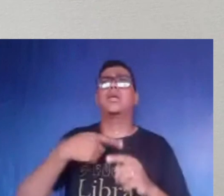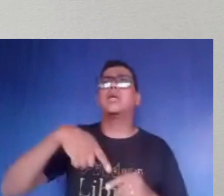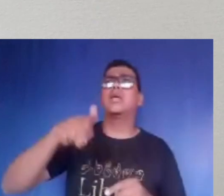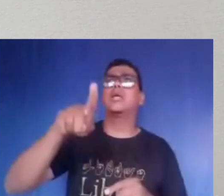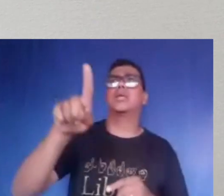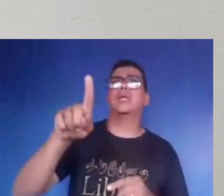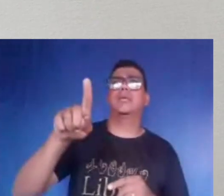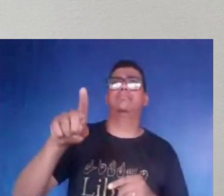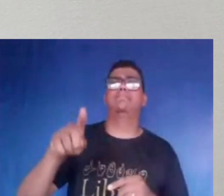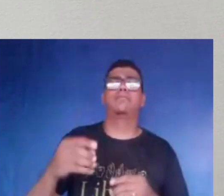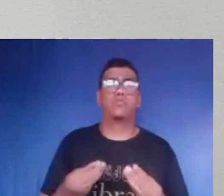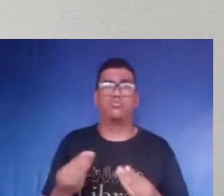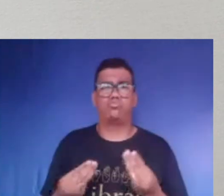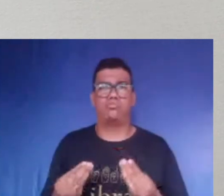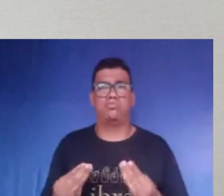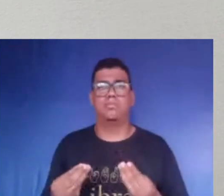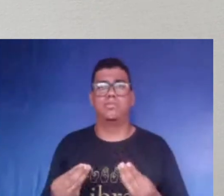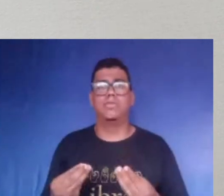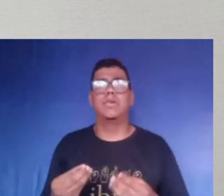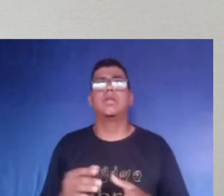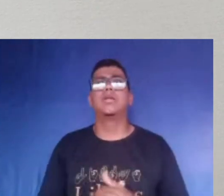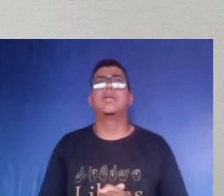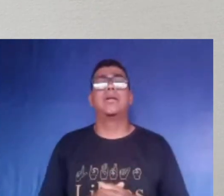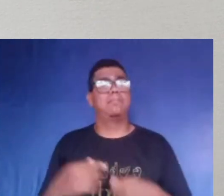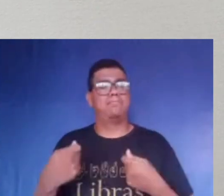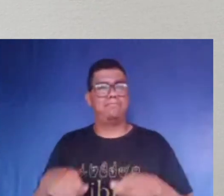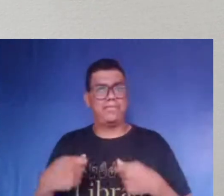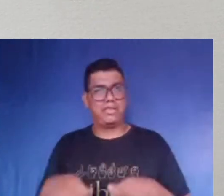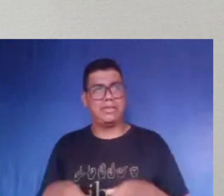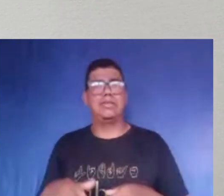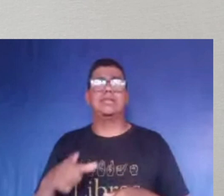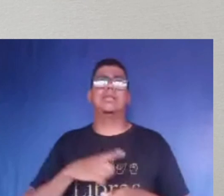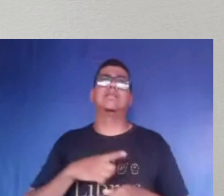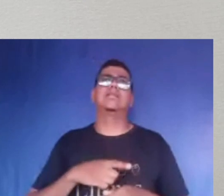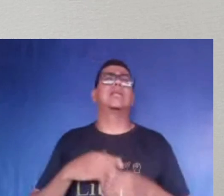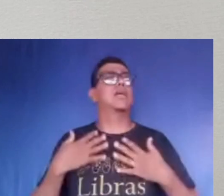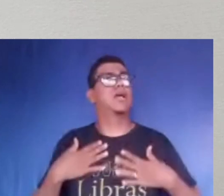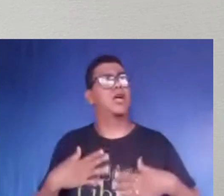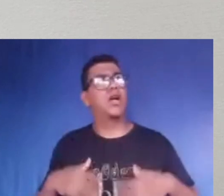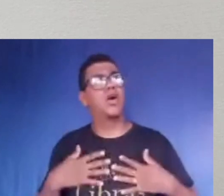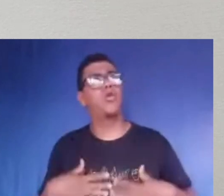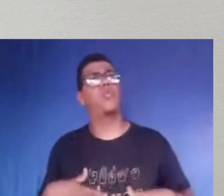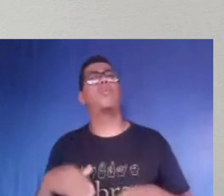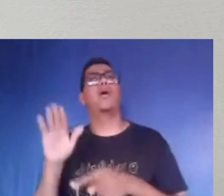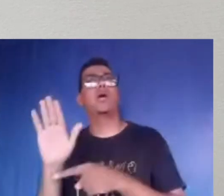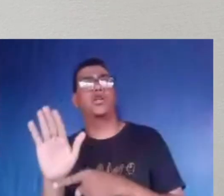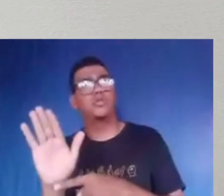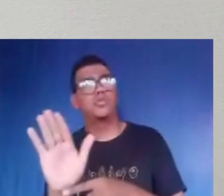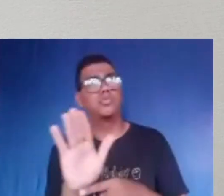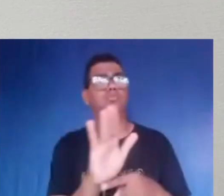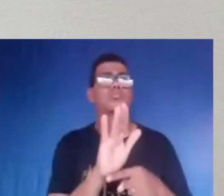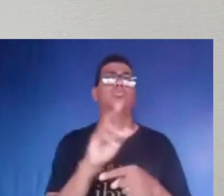estejam integrais ao serviço do Senhor. Mas talvez o ano de 2021 seja o ano que a nossa ênfase seja a ênfase